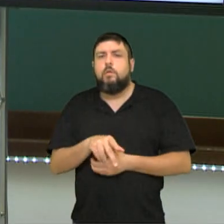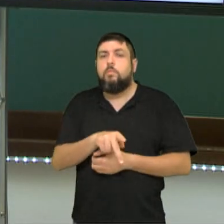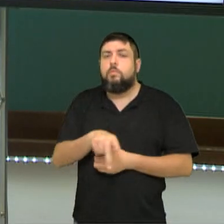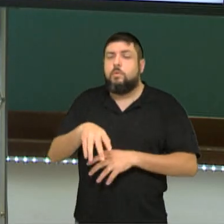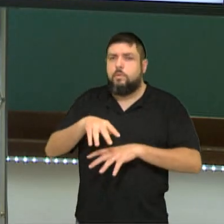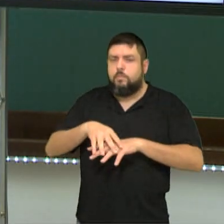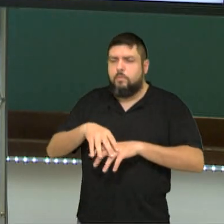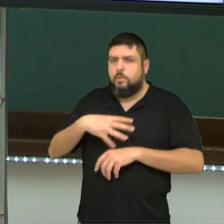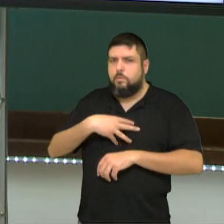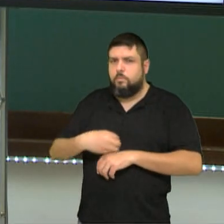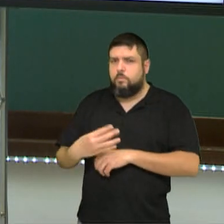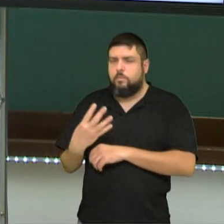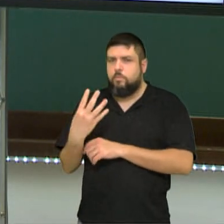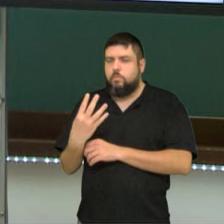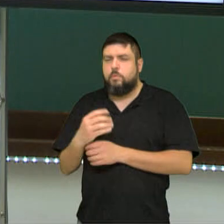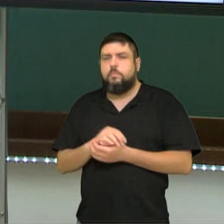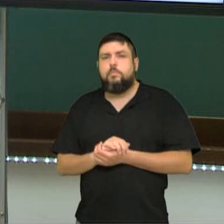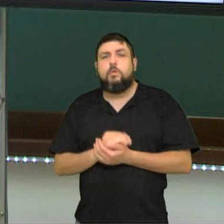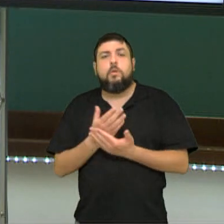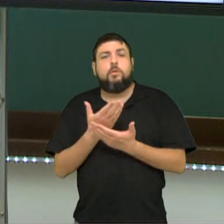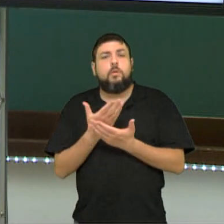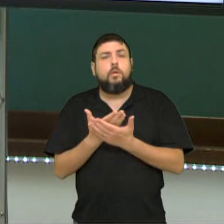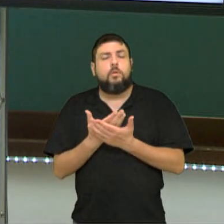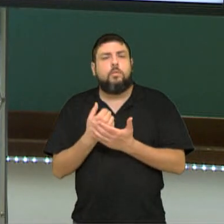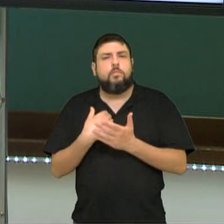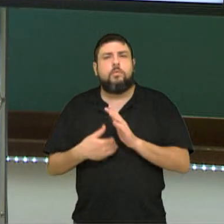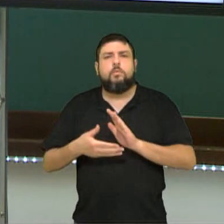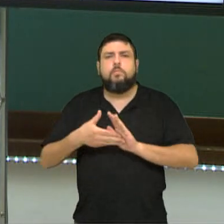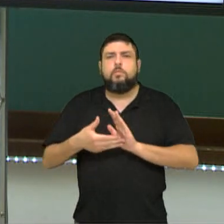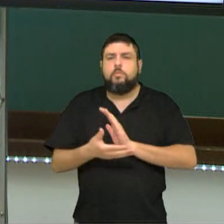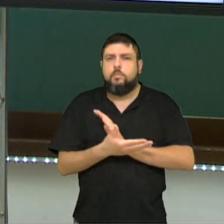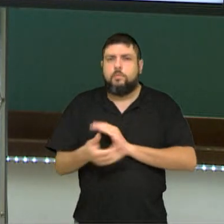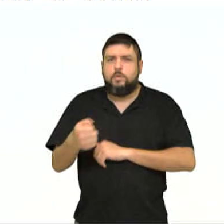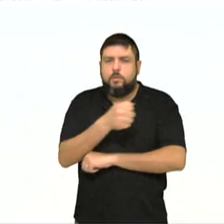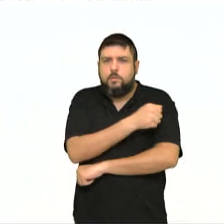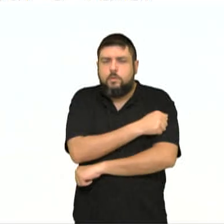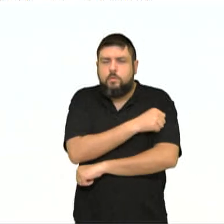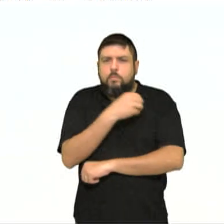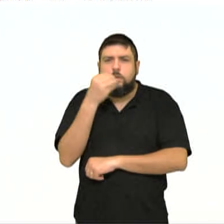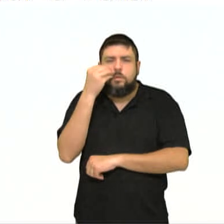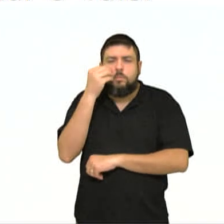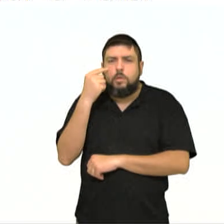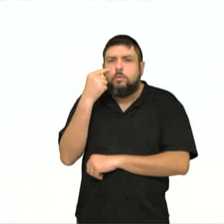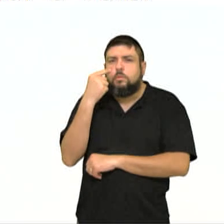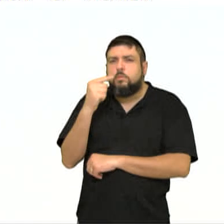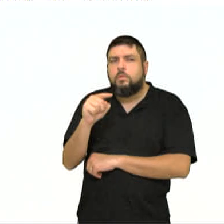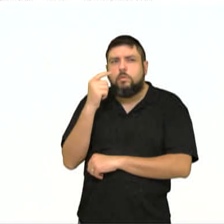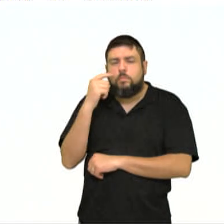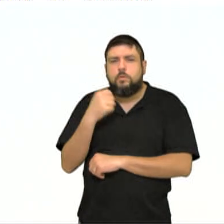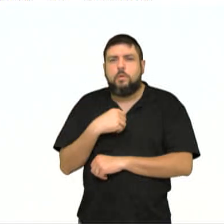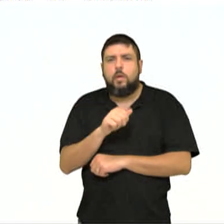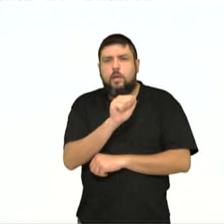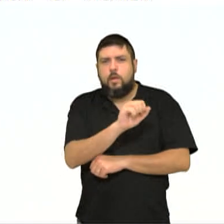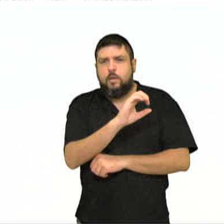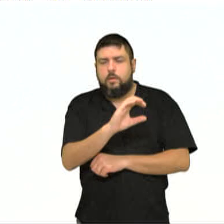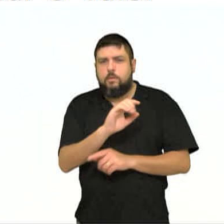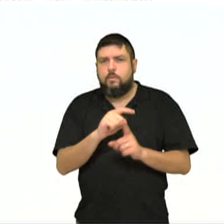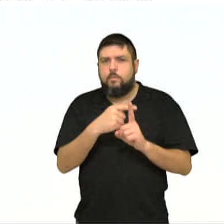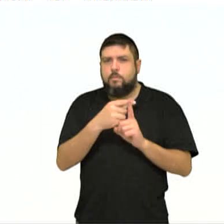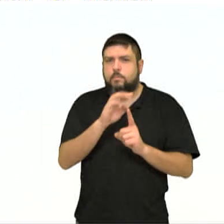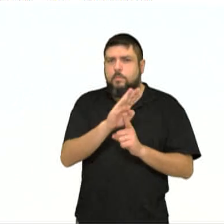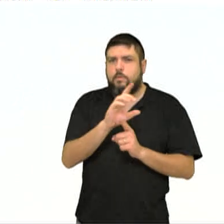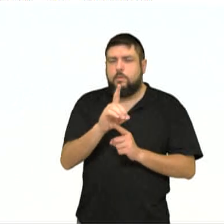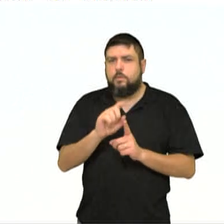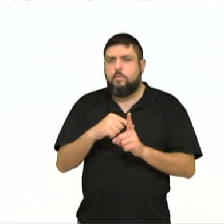filhos. Em uma de suas aulas, ela propôs a seus alunos que descobrissem o valor da expressão AC mais